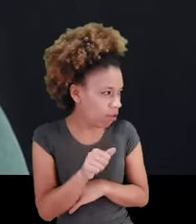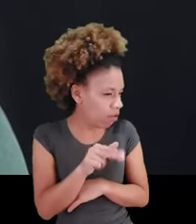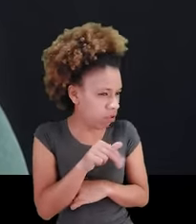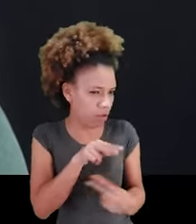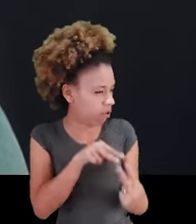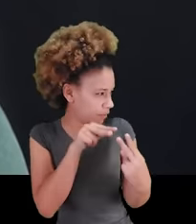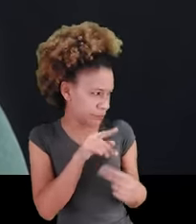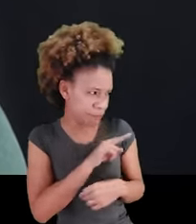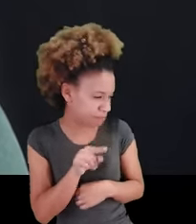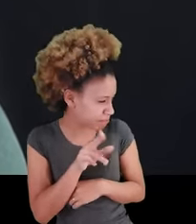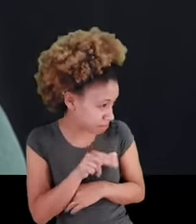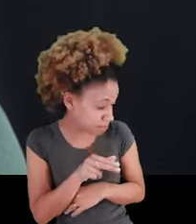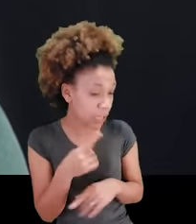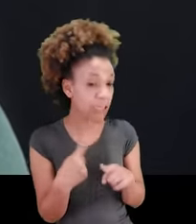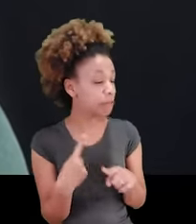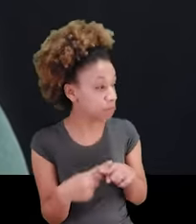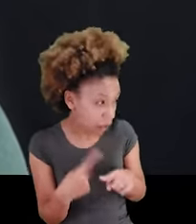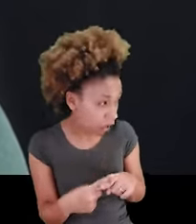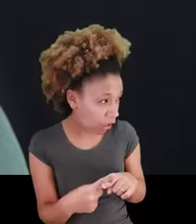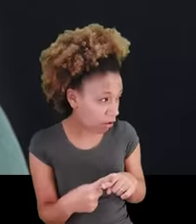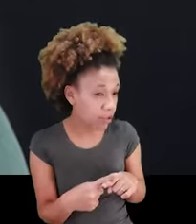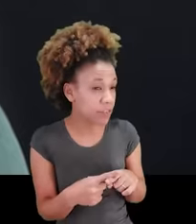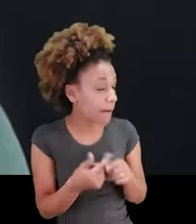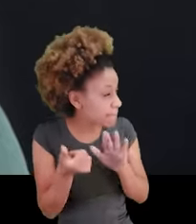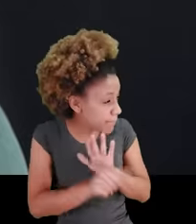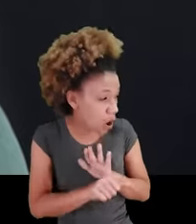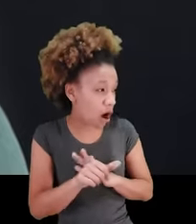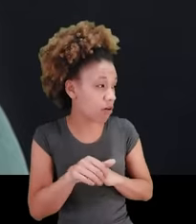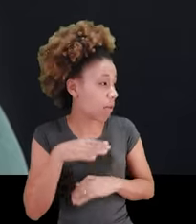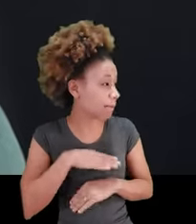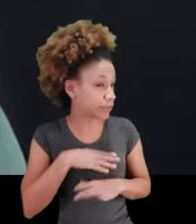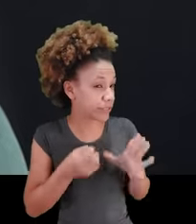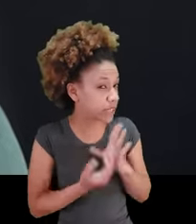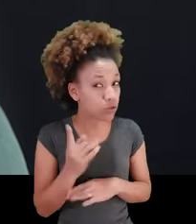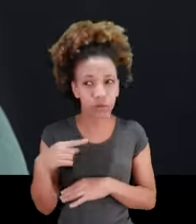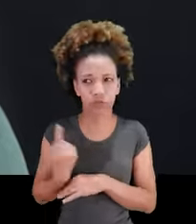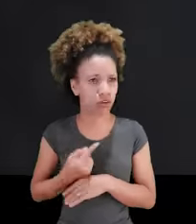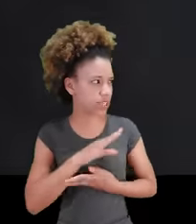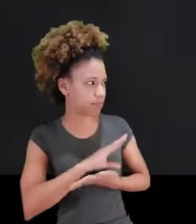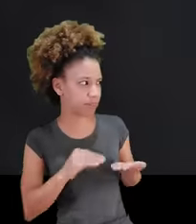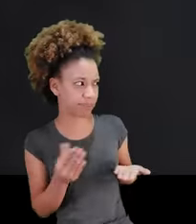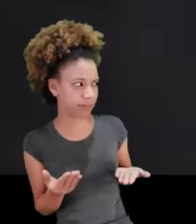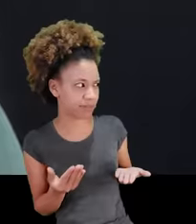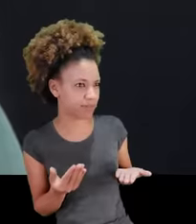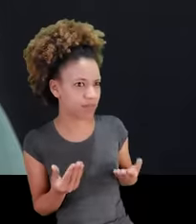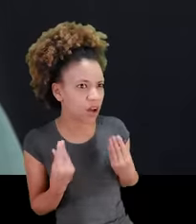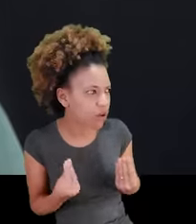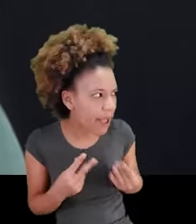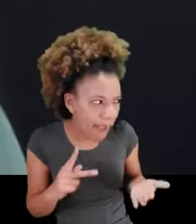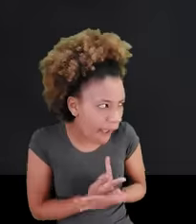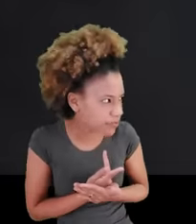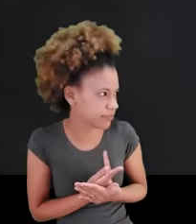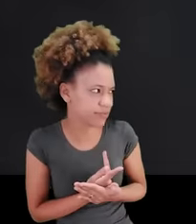mais se olhar no olho. Porque eu falei que vocês falam pior o português que vocês criaram do que a gente. Que pegou isso. Vocês falam um português